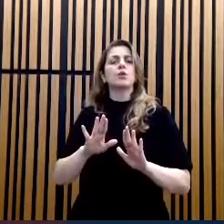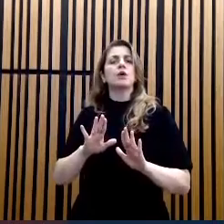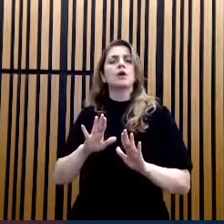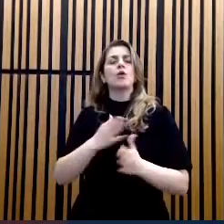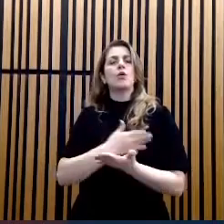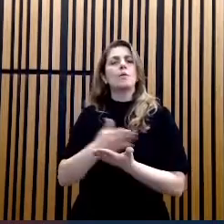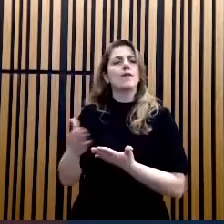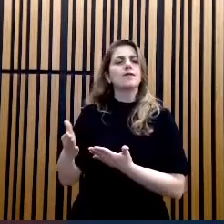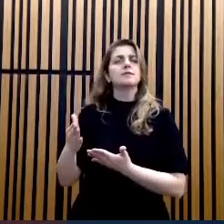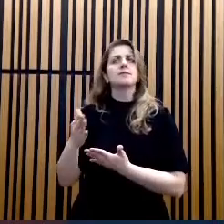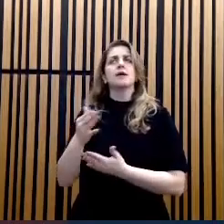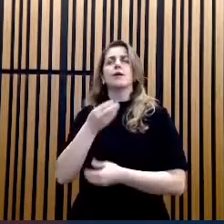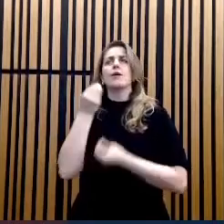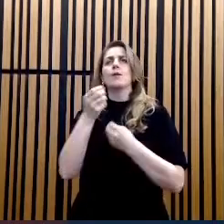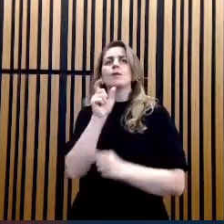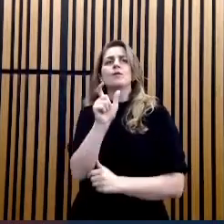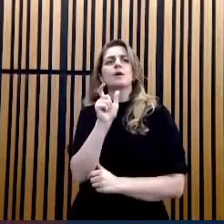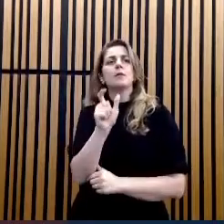entra, como se diz,